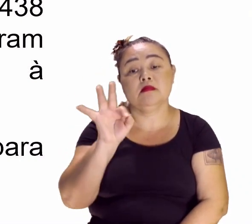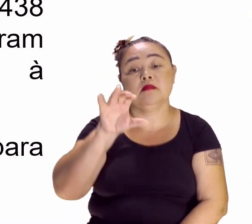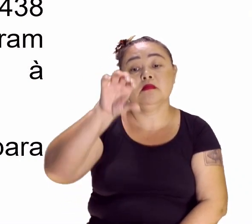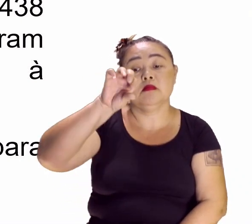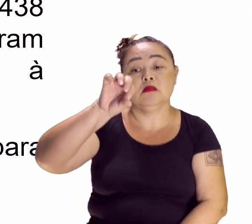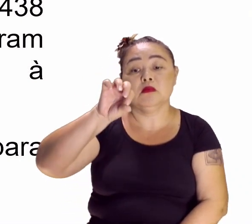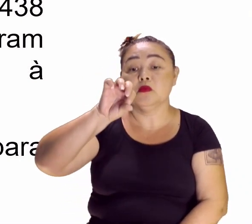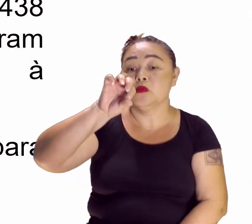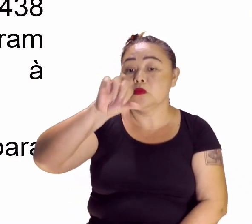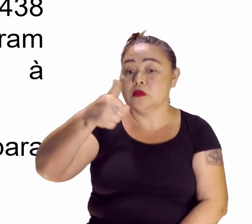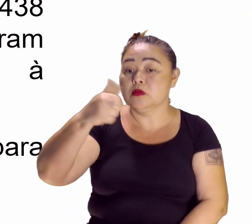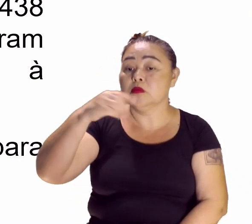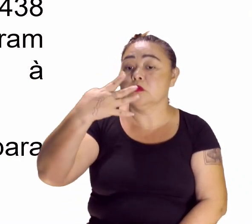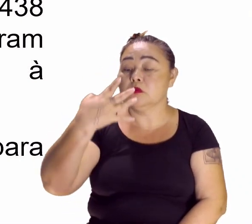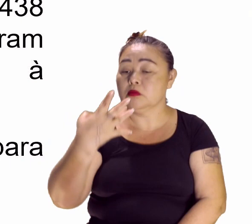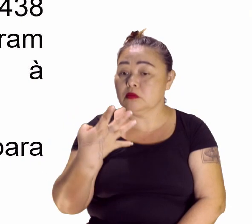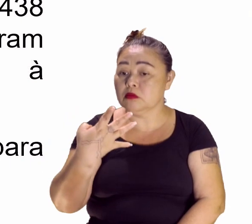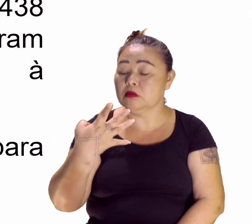81,3% dos